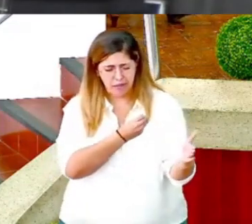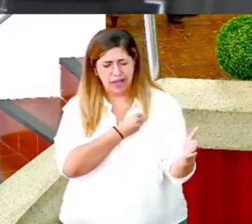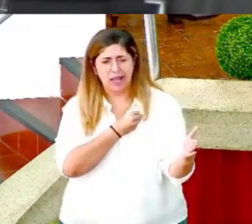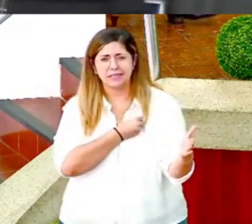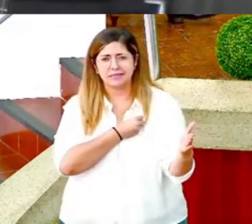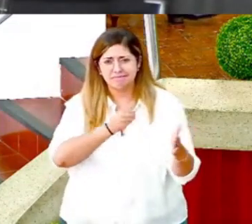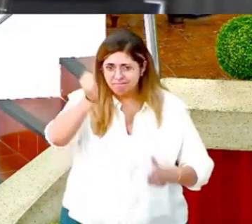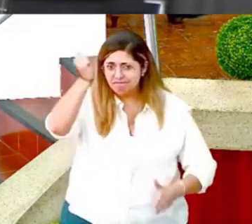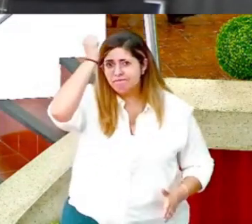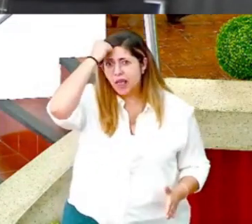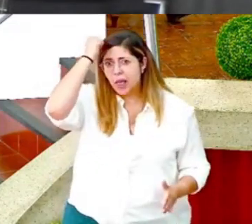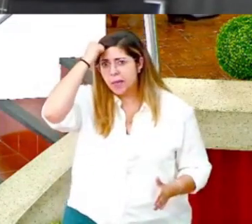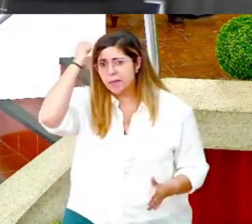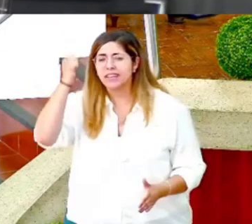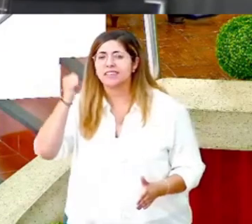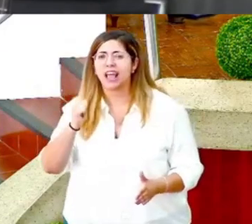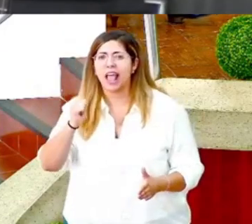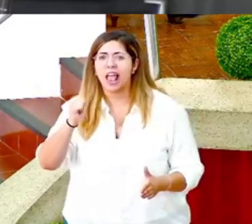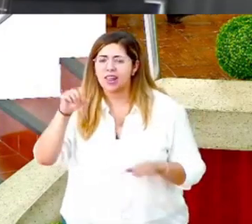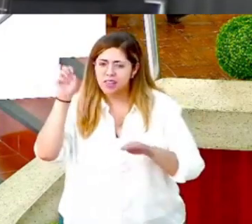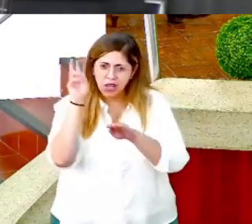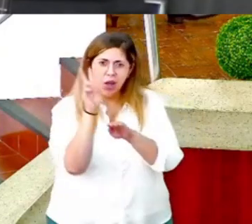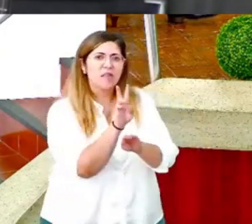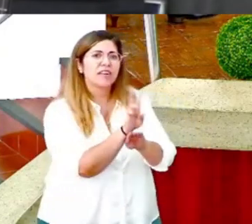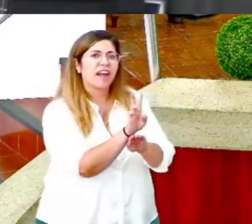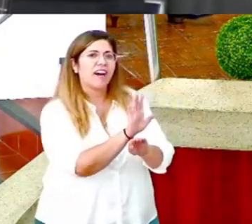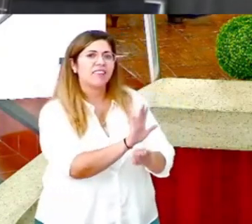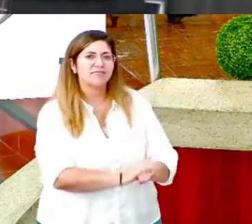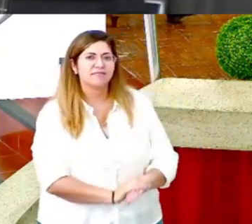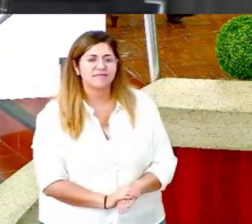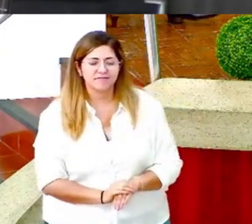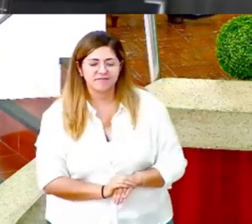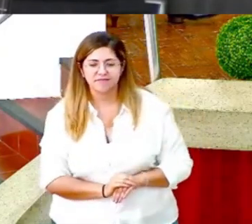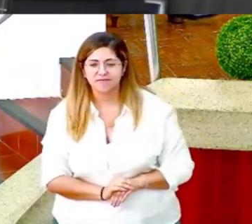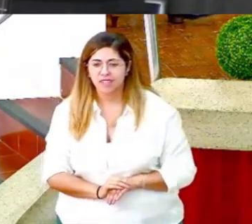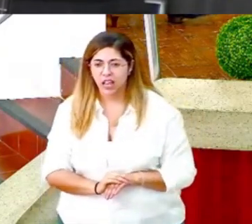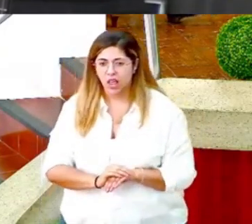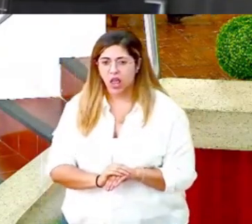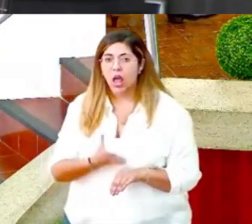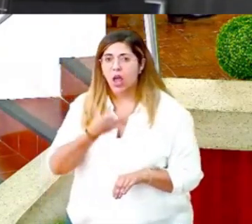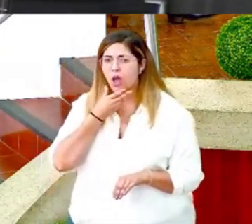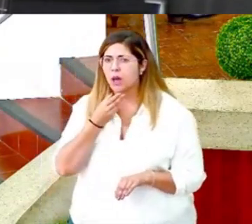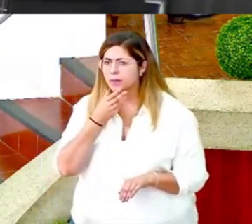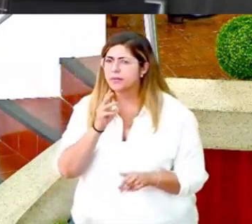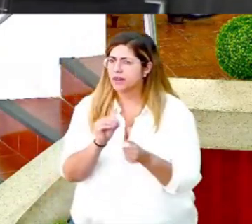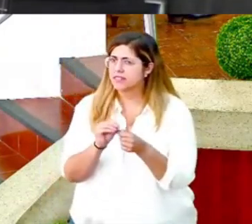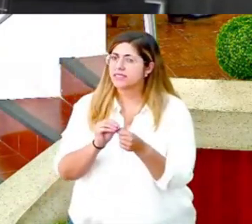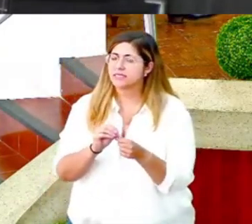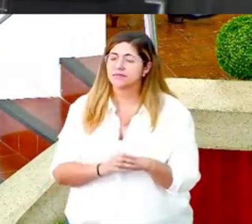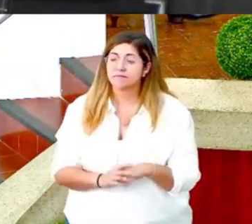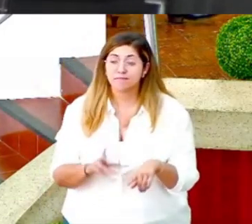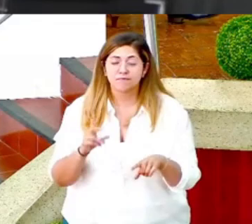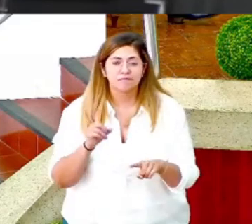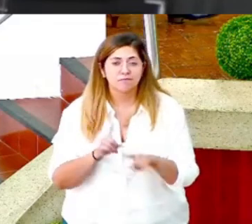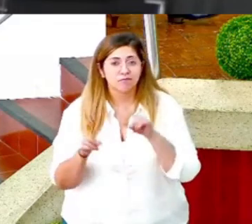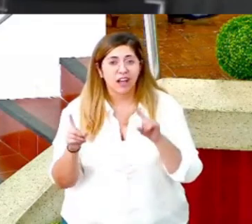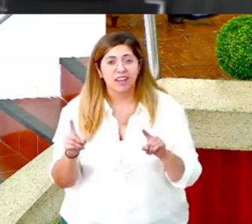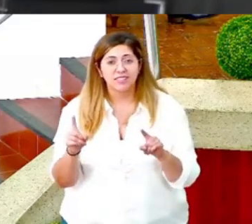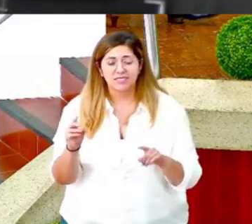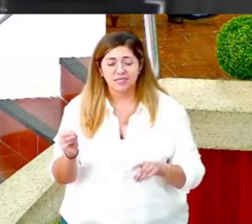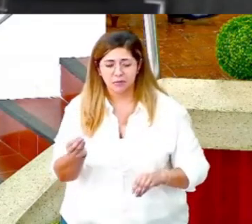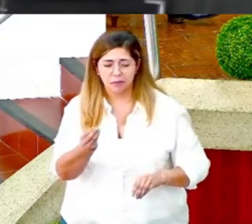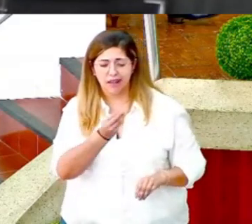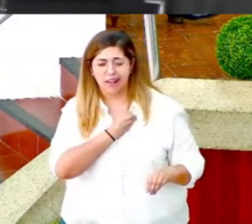eu vou cuidar desse meu povo. Então alguns homens já haviam feito isso, mas o pecado vai entrando no meio do povo